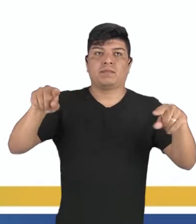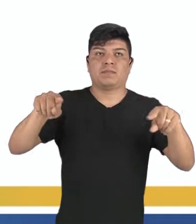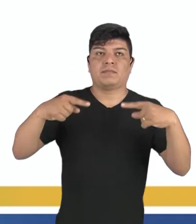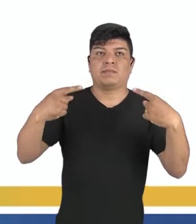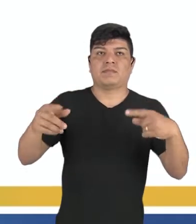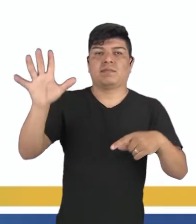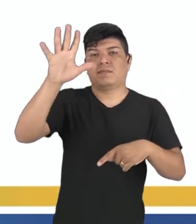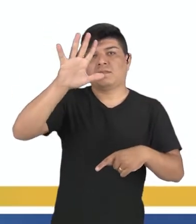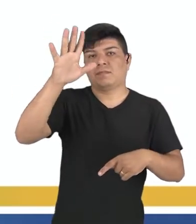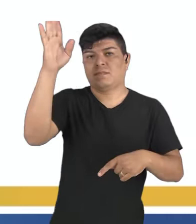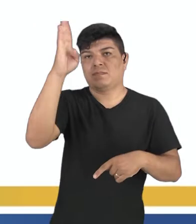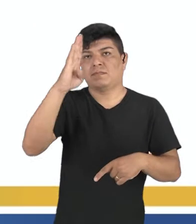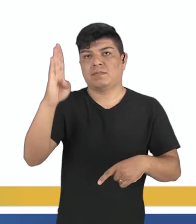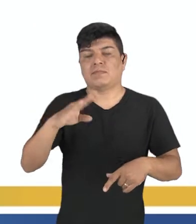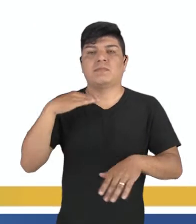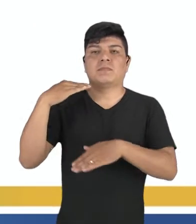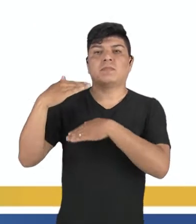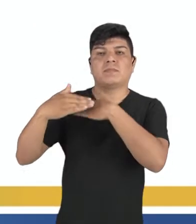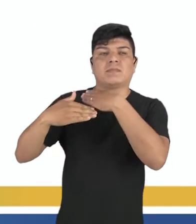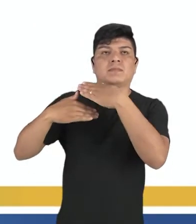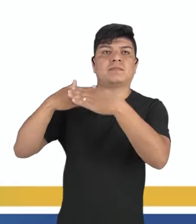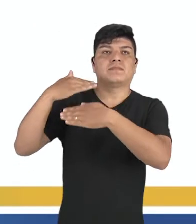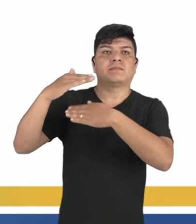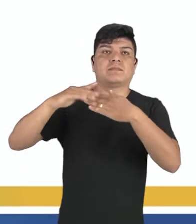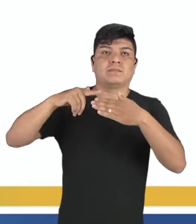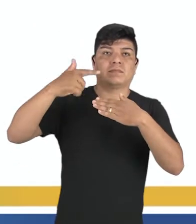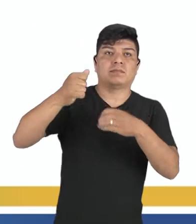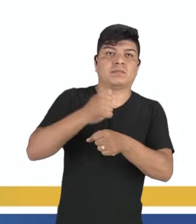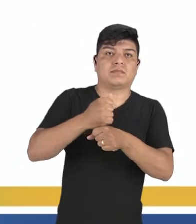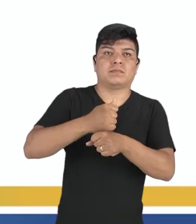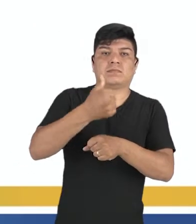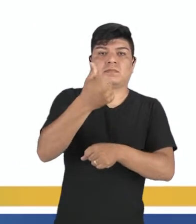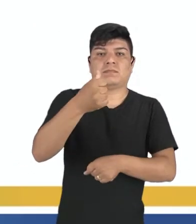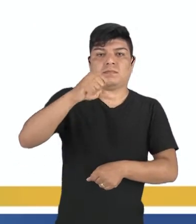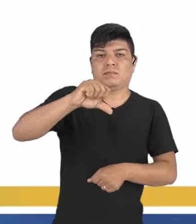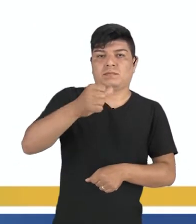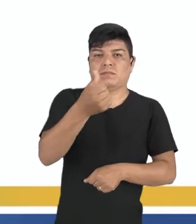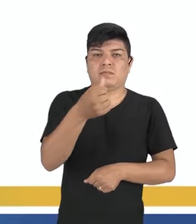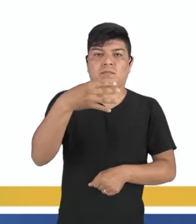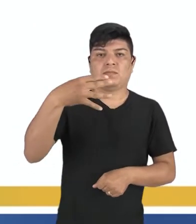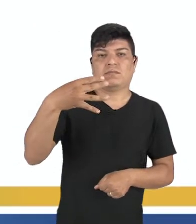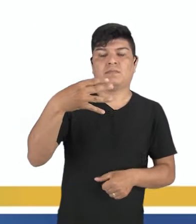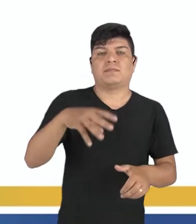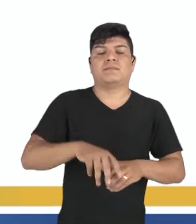musical nacional desenvolvida após o ano de